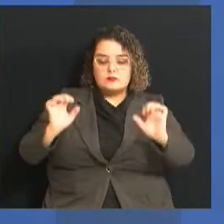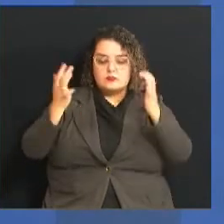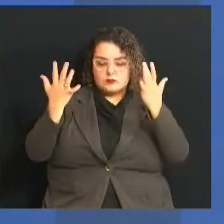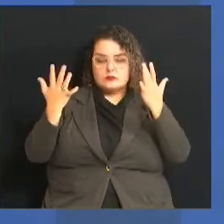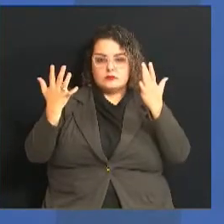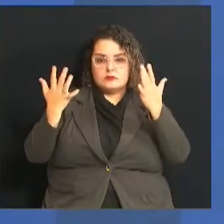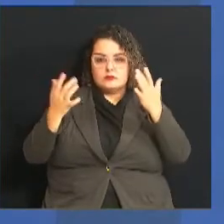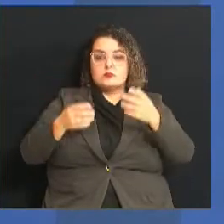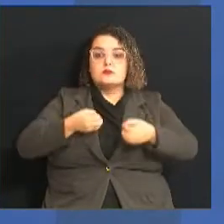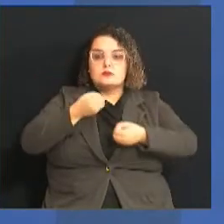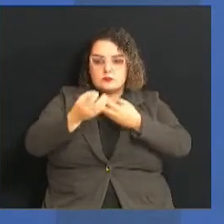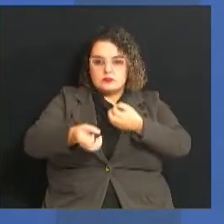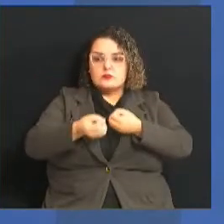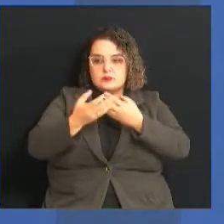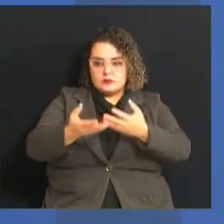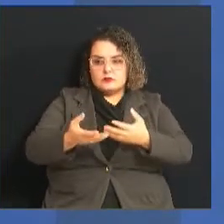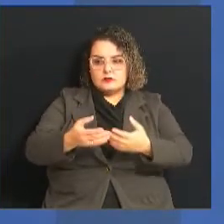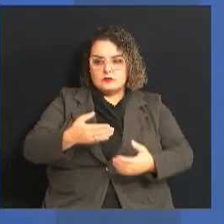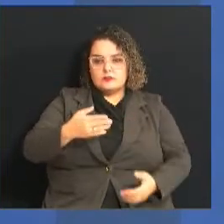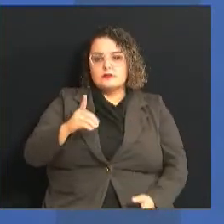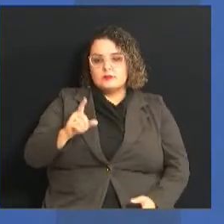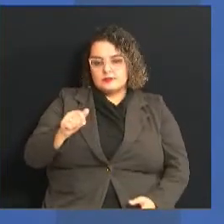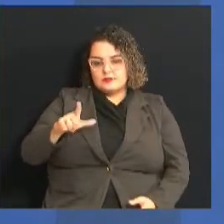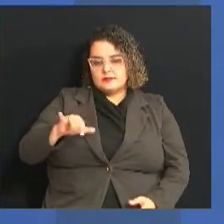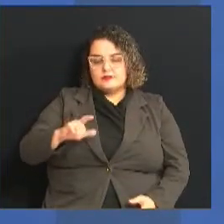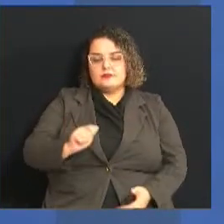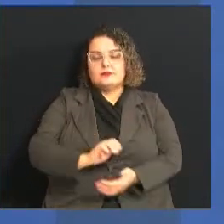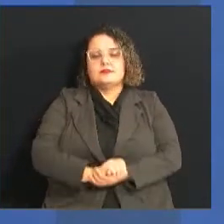as informações é Dalila Pereira.